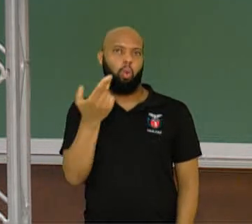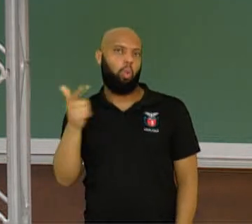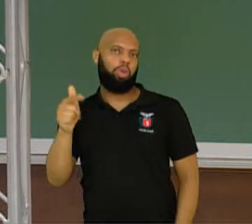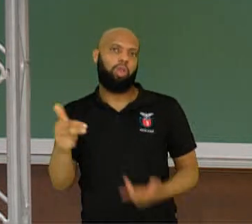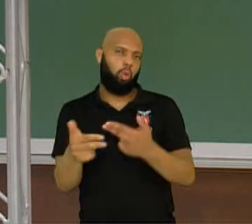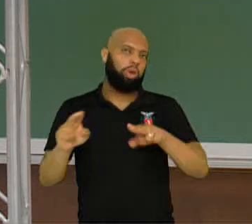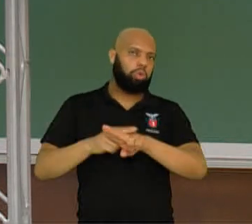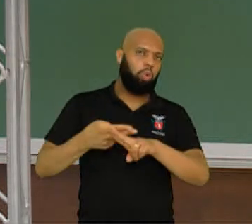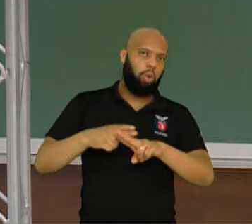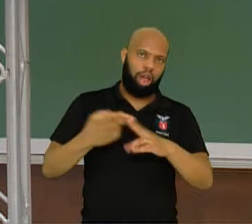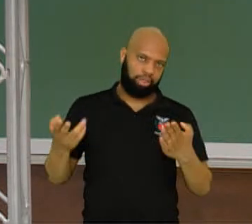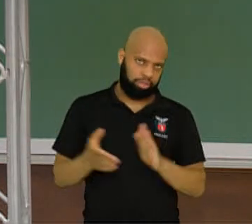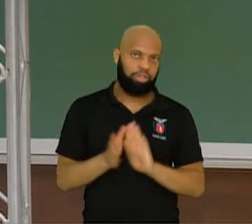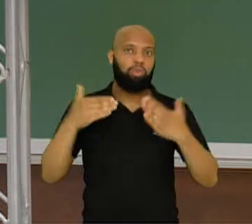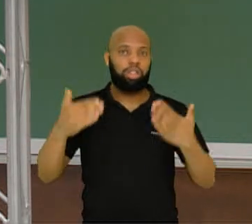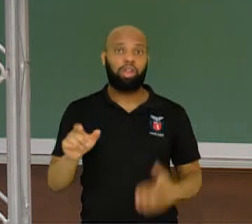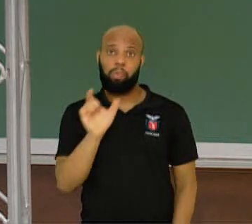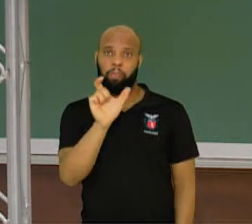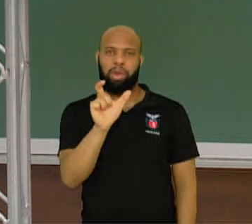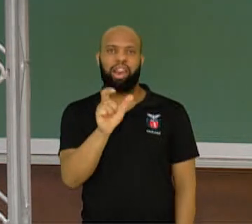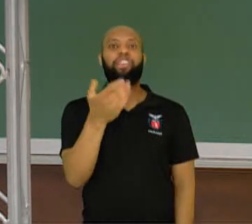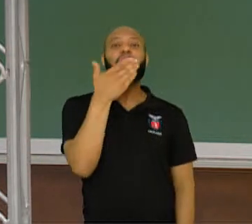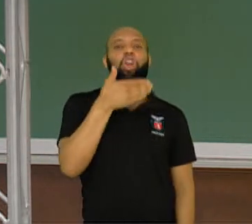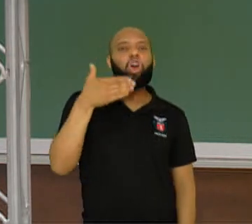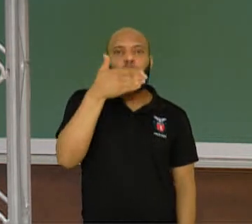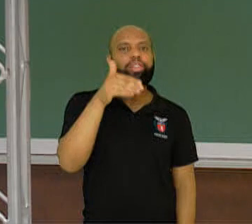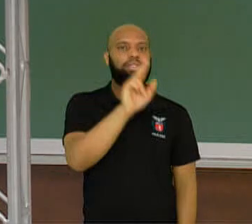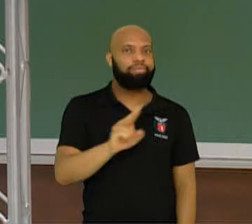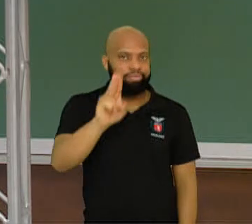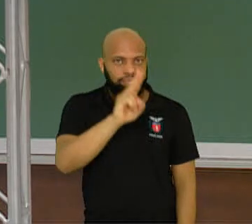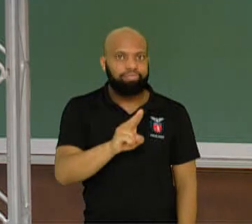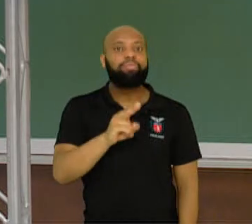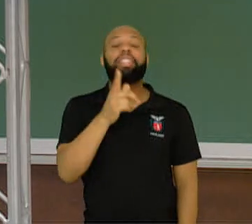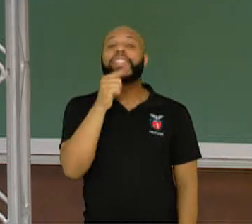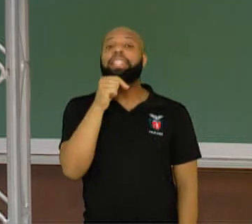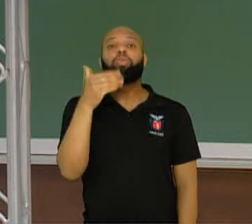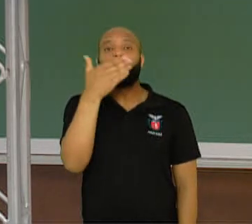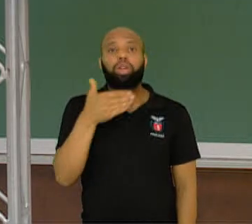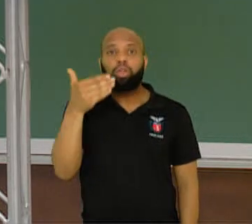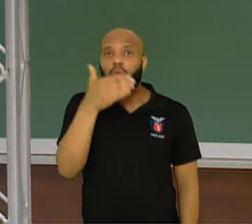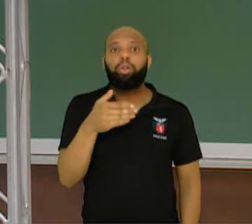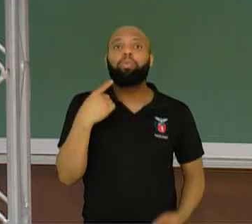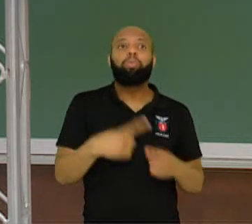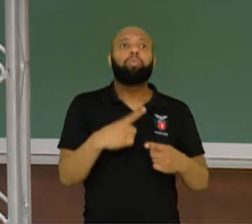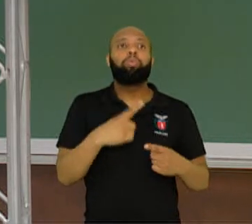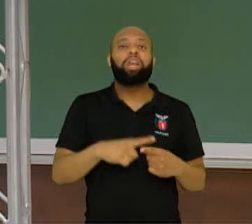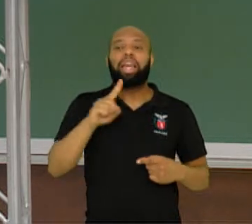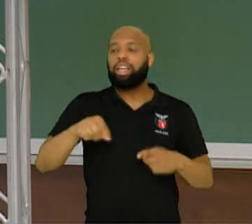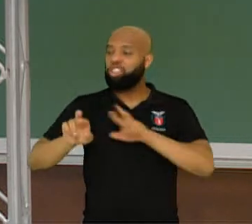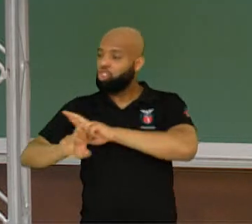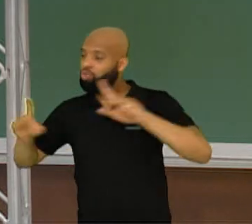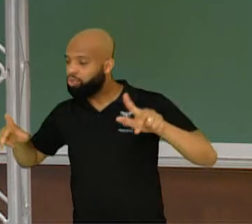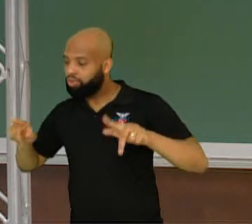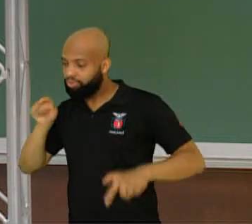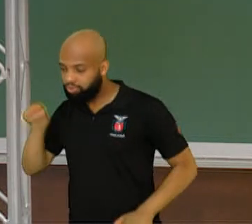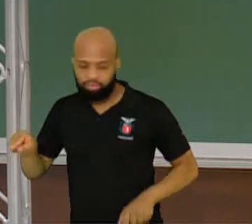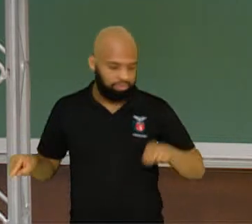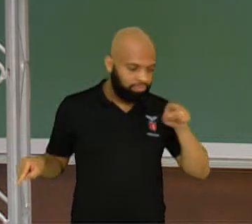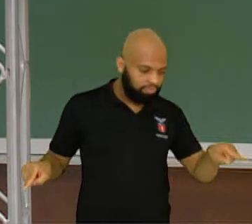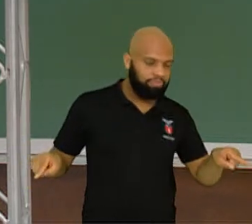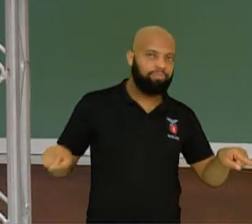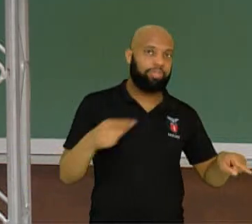chocolate. Então, a palavra doce que a gente utiliza, água doce, é só para diferenciar da